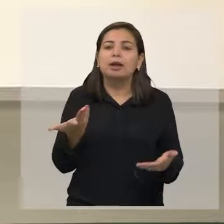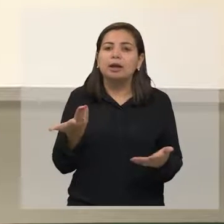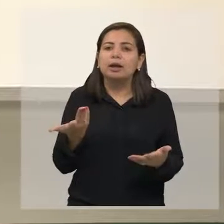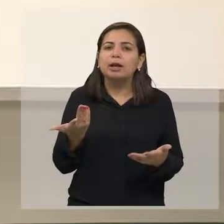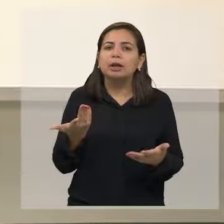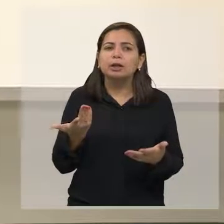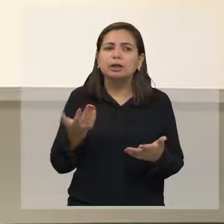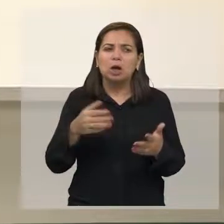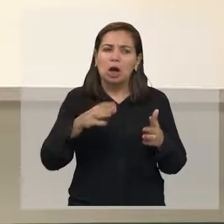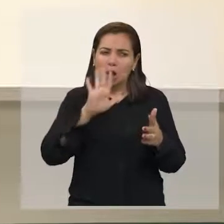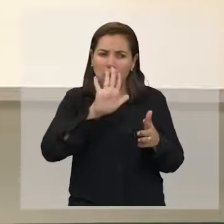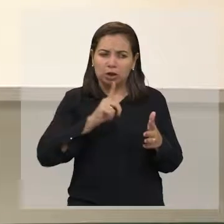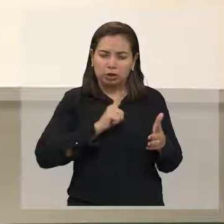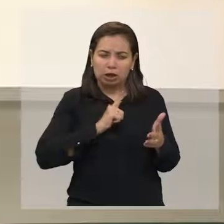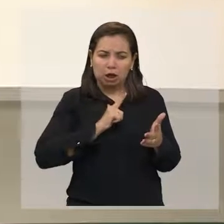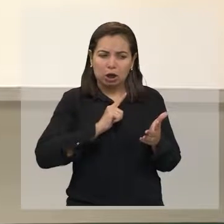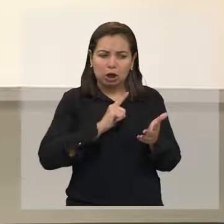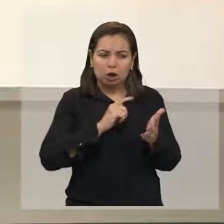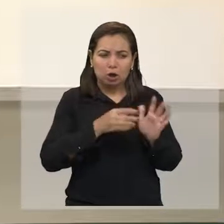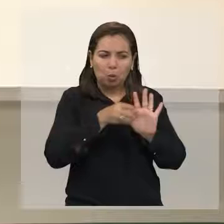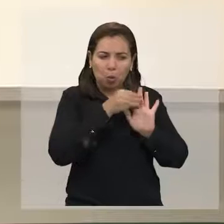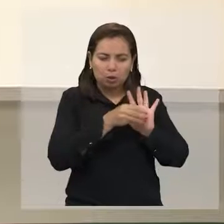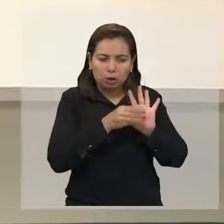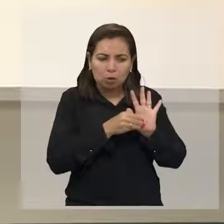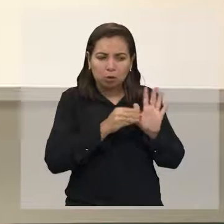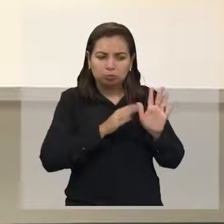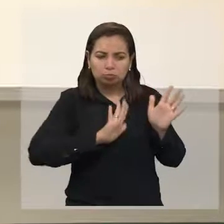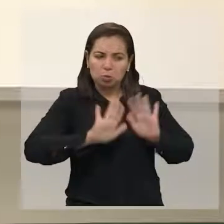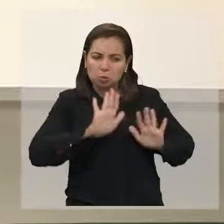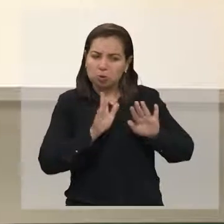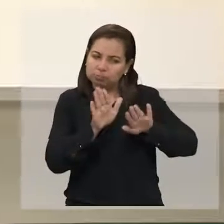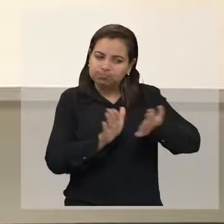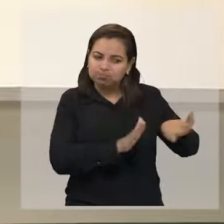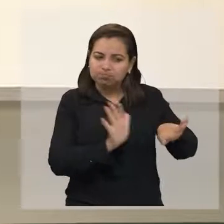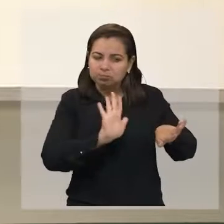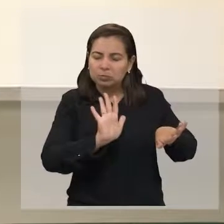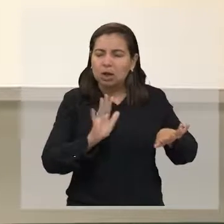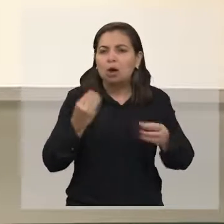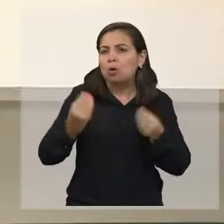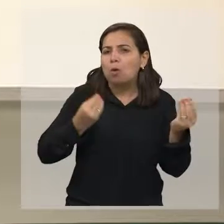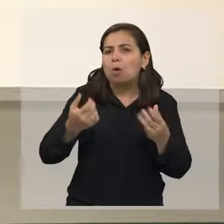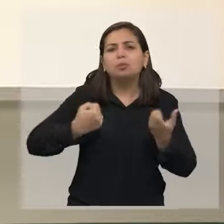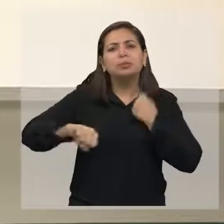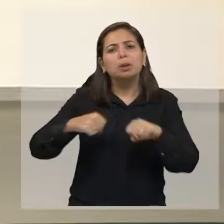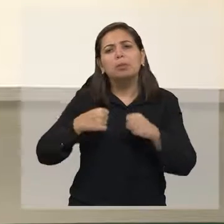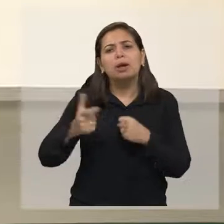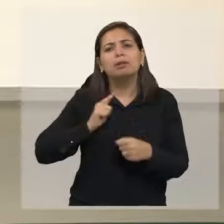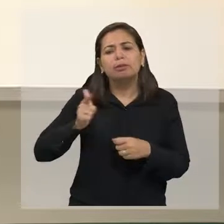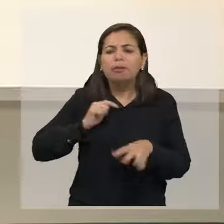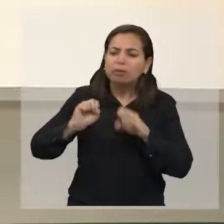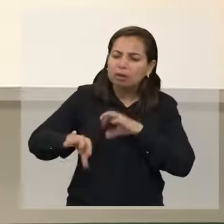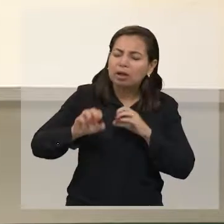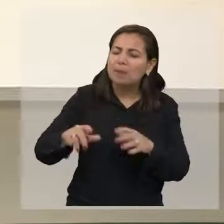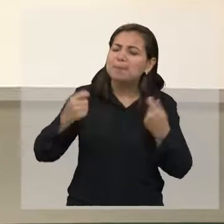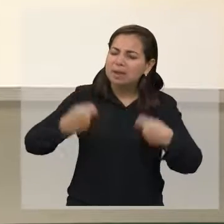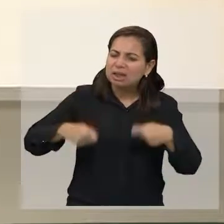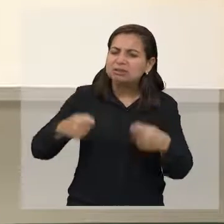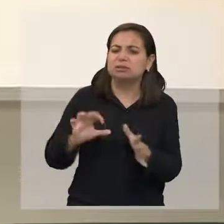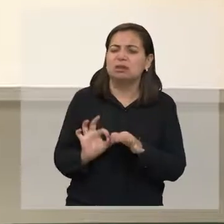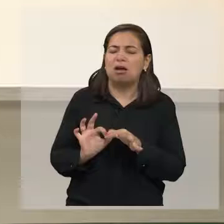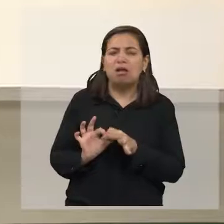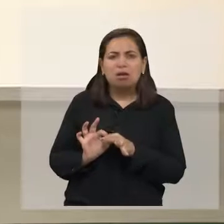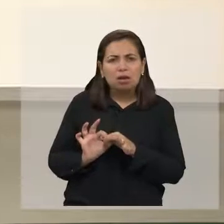alguns conteúdos, outros fazem o debate para que possamos ter uma educação realmente